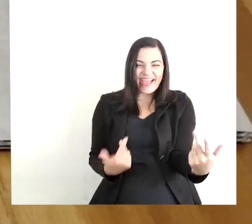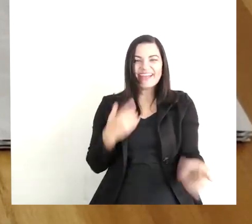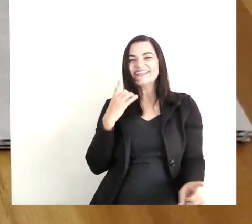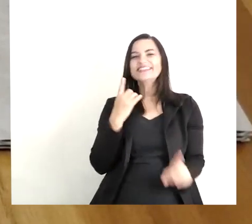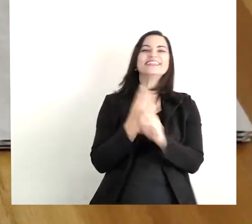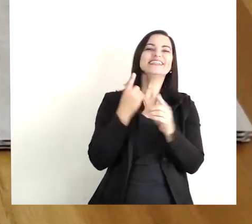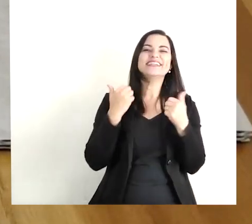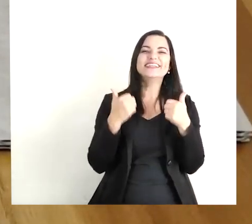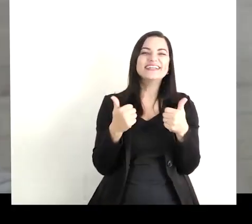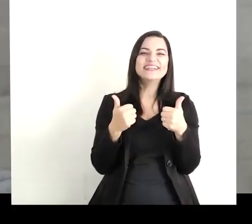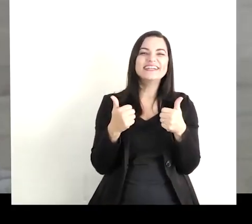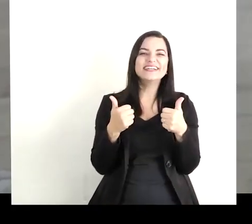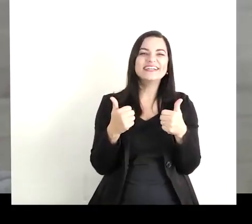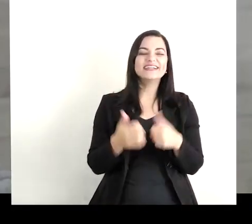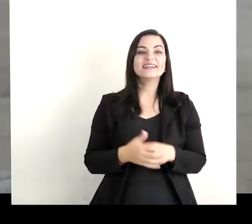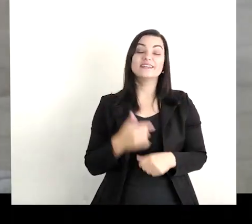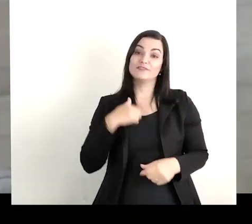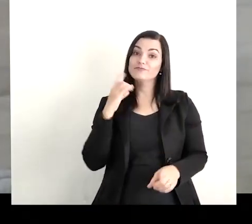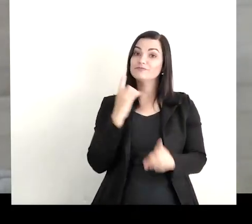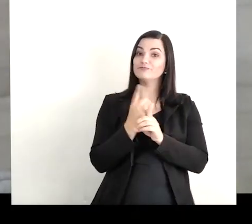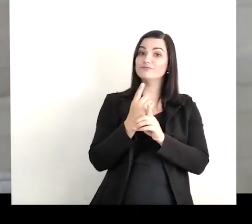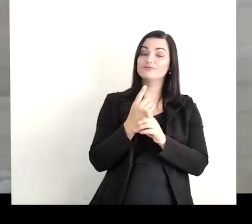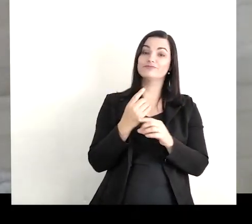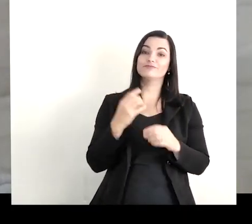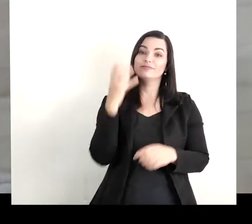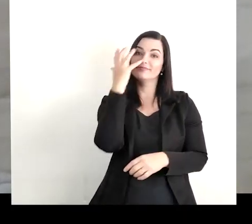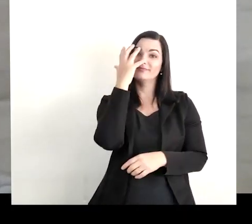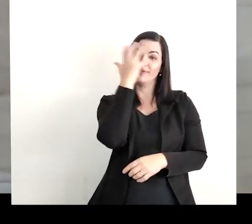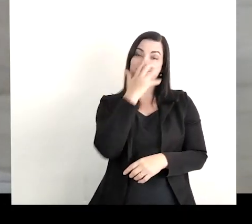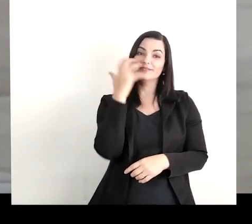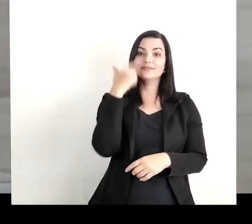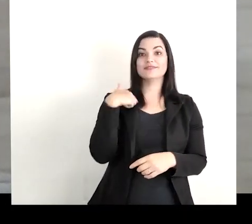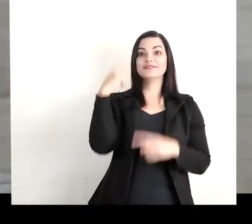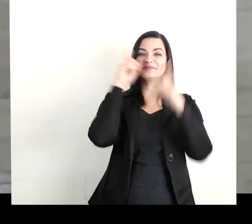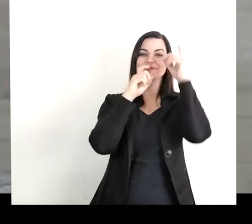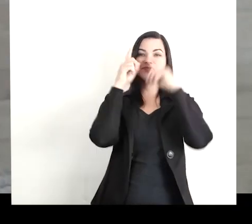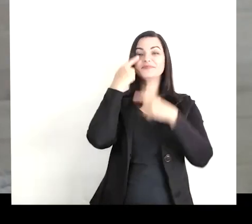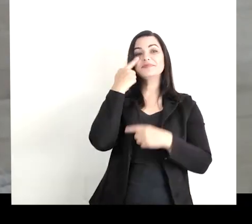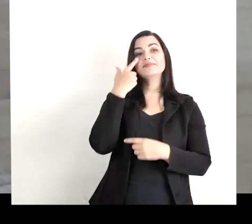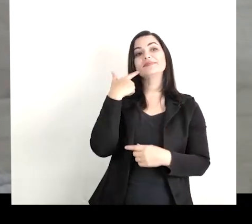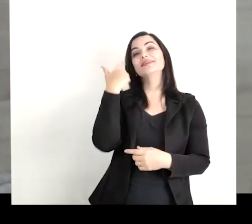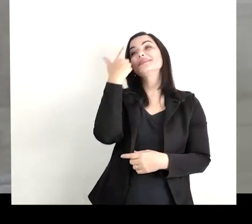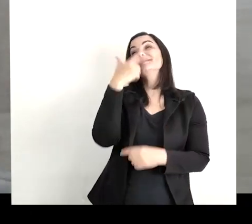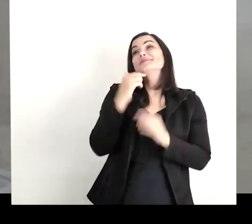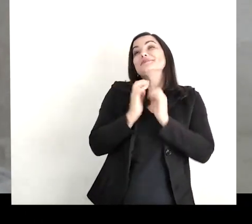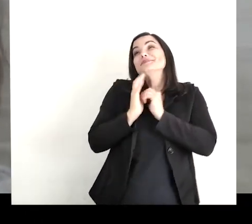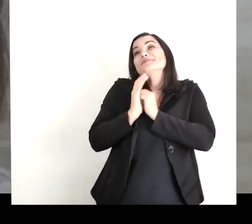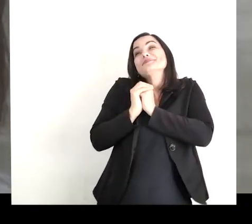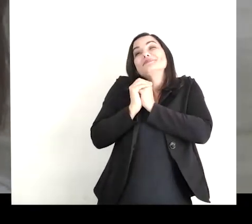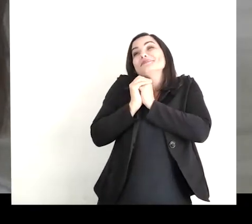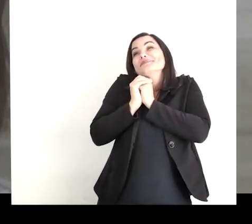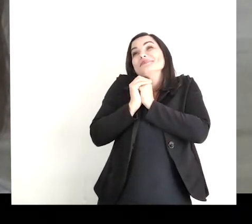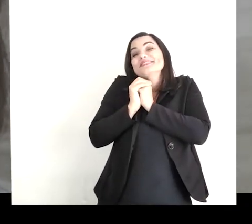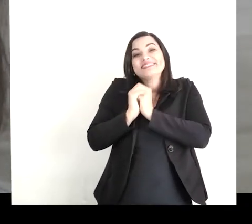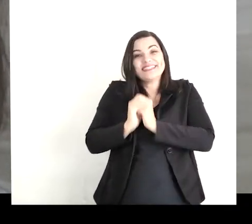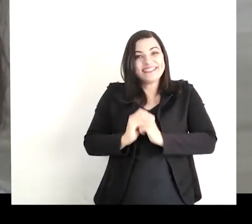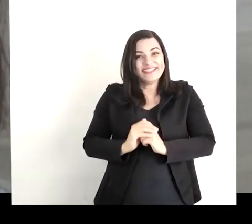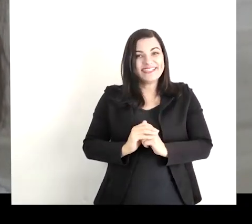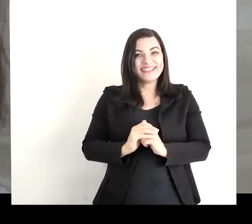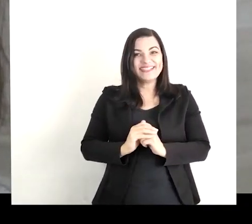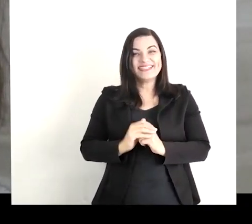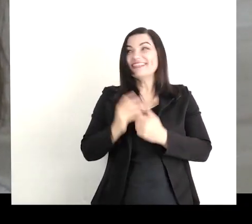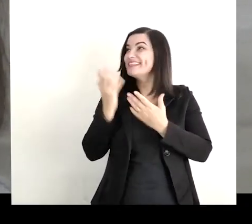achei o par. Como eu achei o apaixonado, eu tenho que fazer a cara de apaixonado. Vamos ver se eu consigo? Ai.